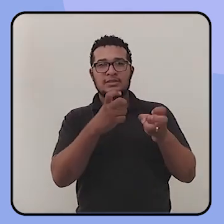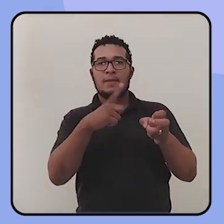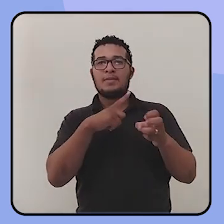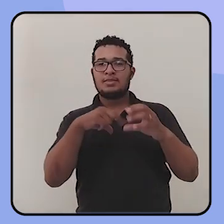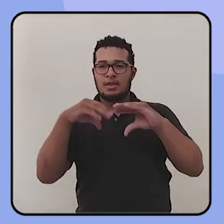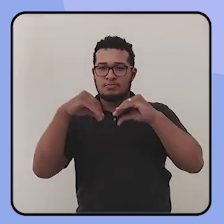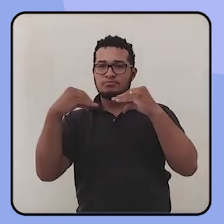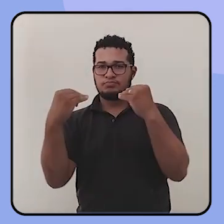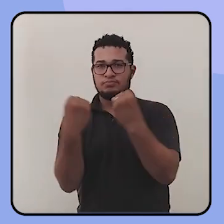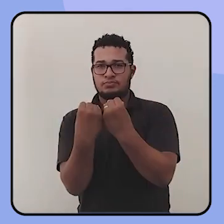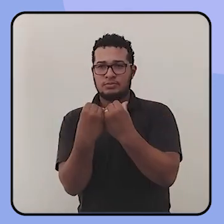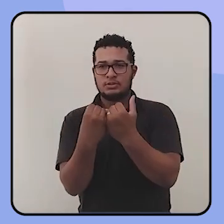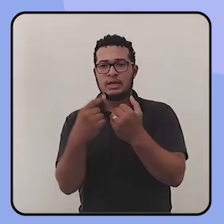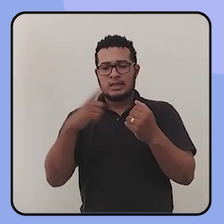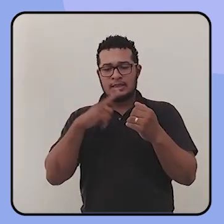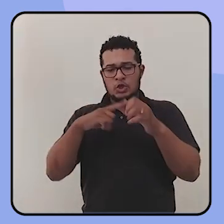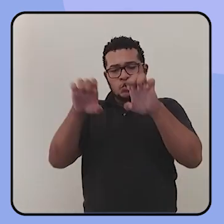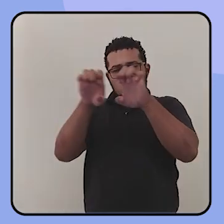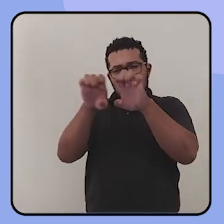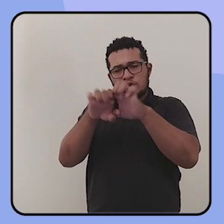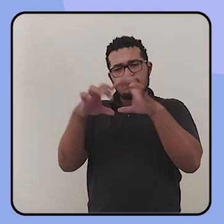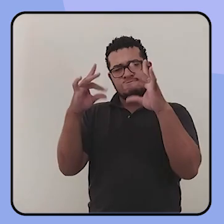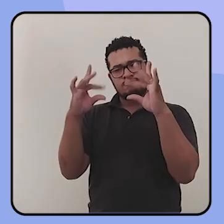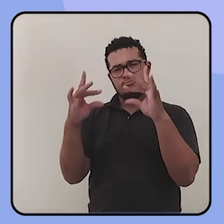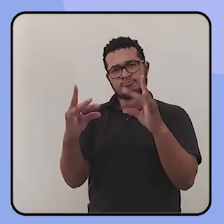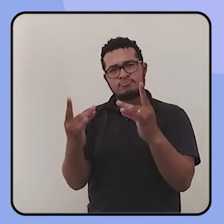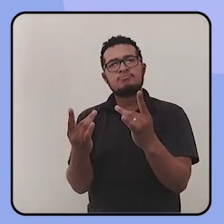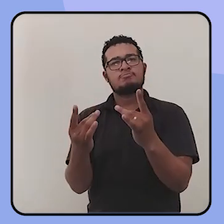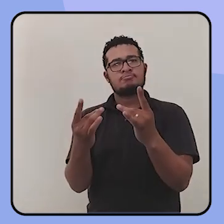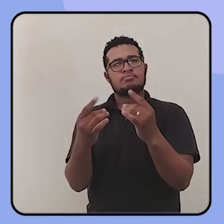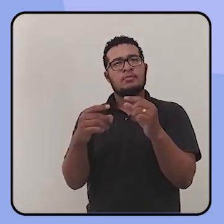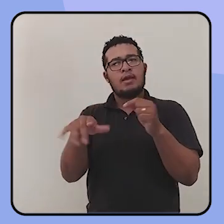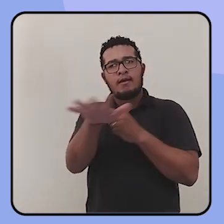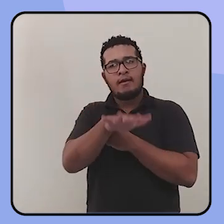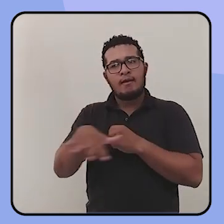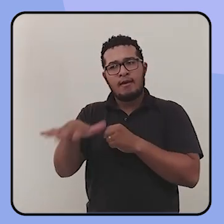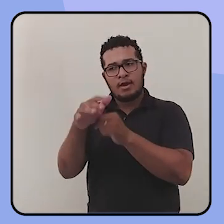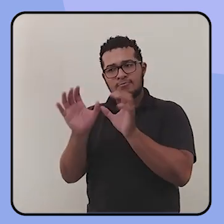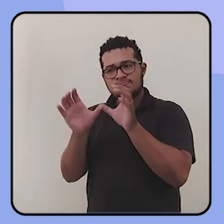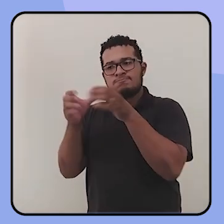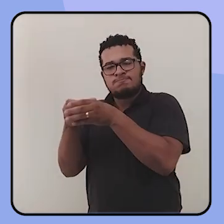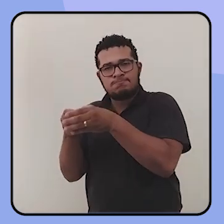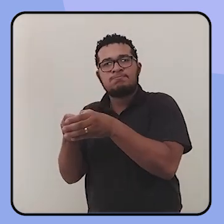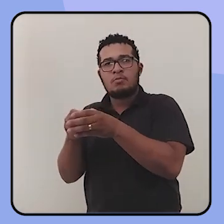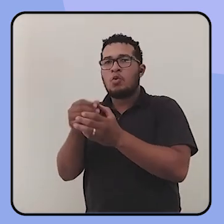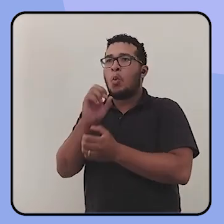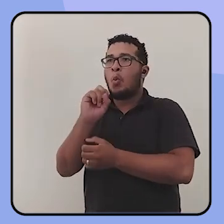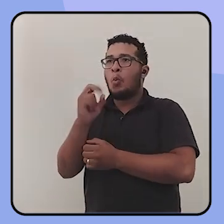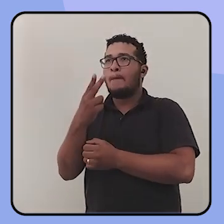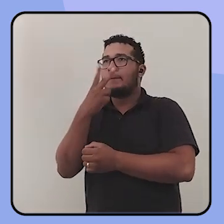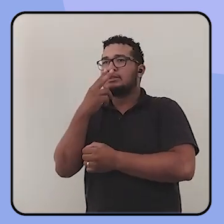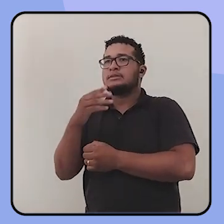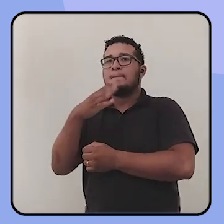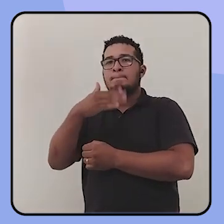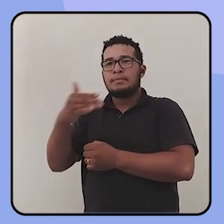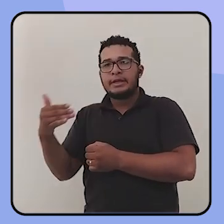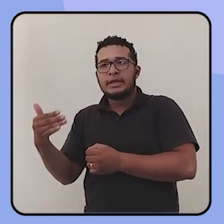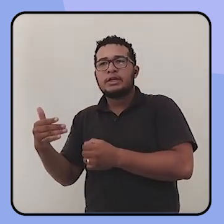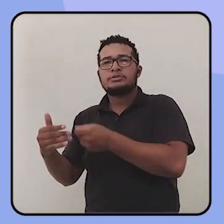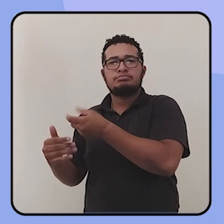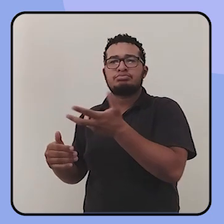ocupação. Apresentam estruturas bem definidas, alimentares, áreas de concentração de restos de moluscos ou